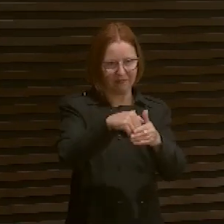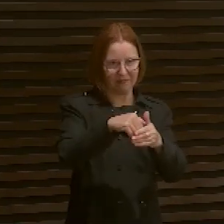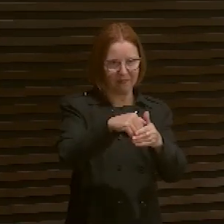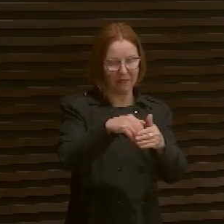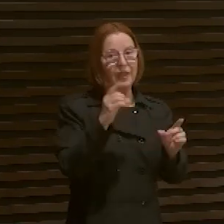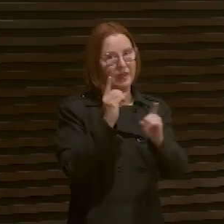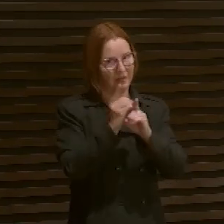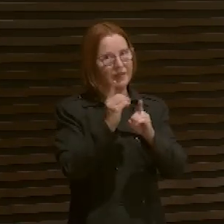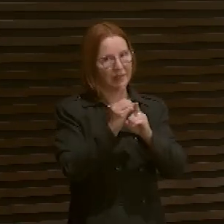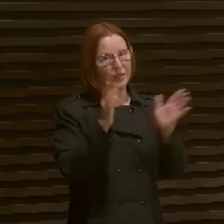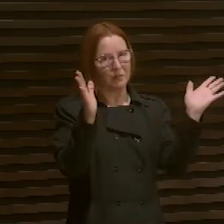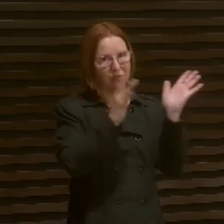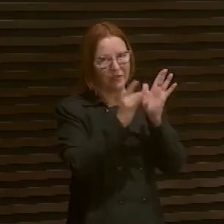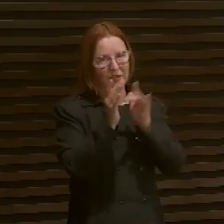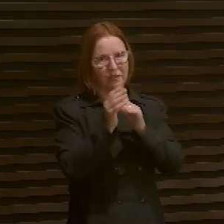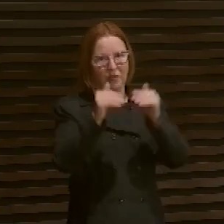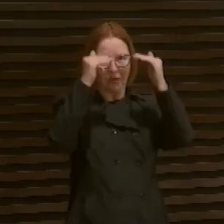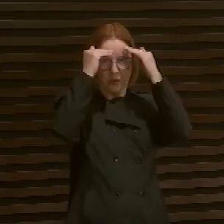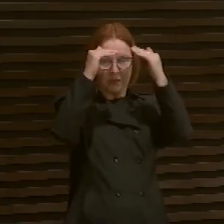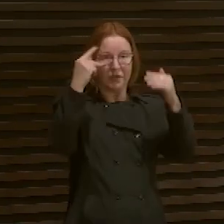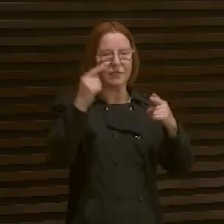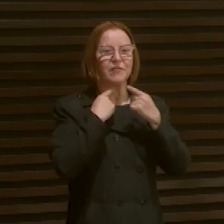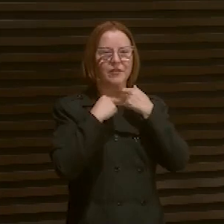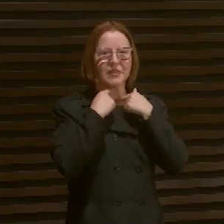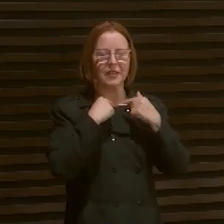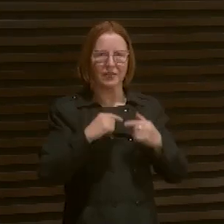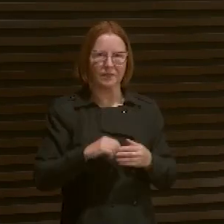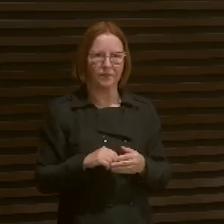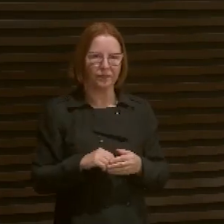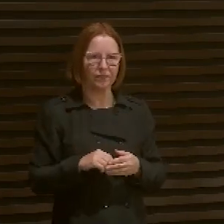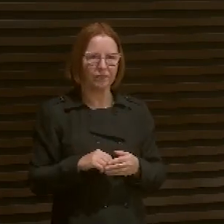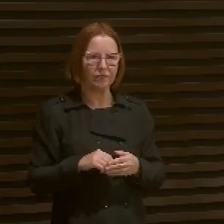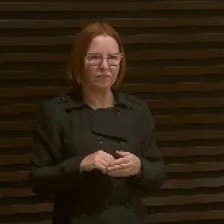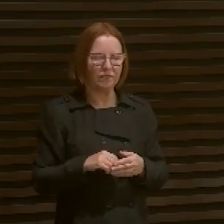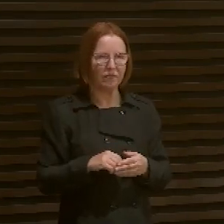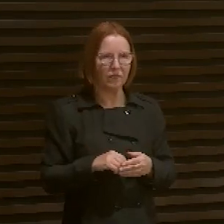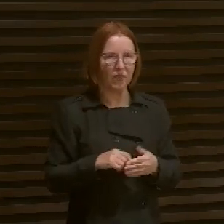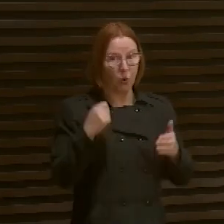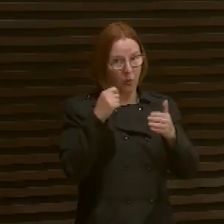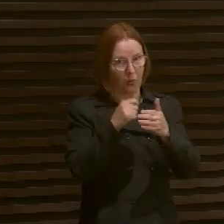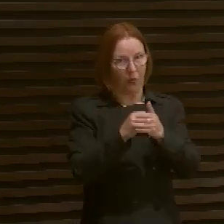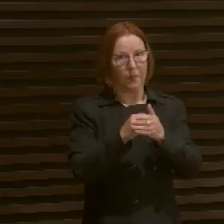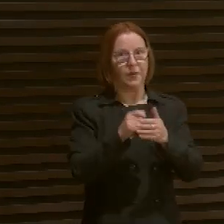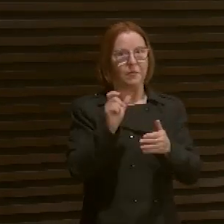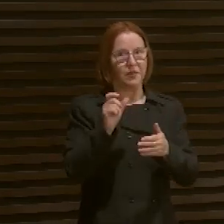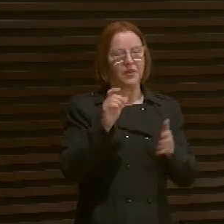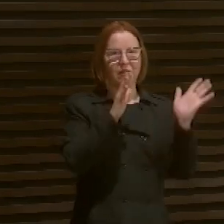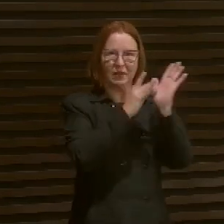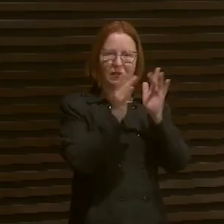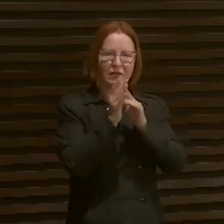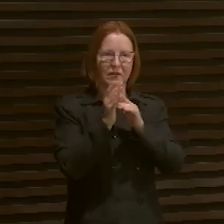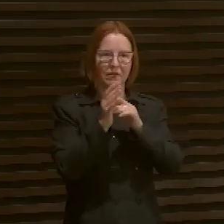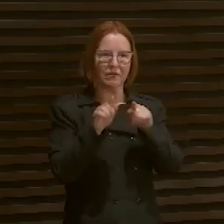Os discípulos de Jesus, obedecendo a sua vontade. Eles estão fazendo o que Jesus tinha falado. E ainda assim,